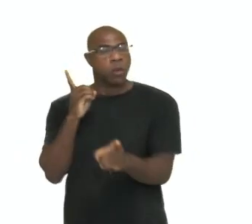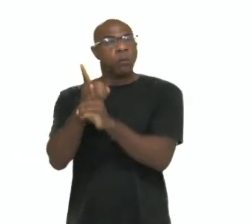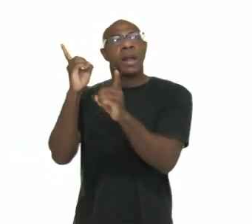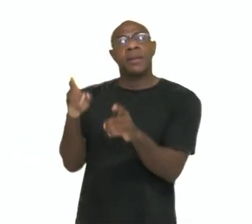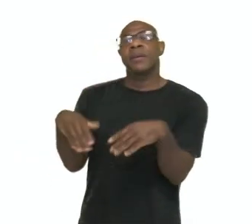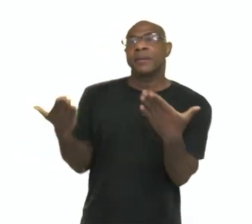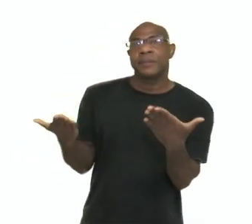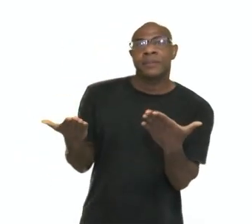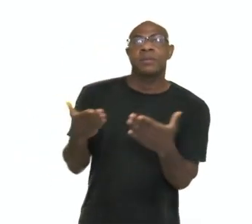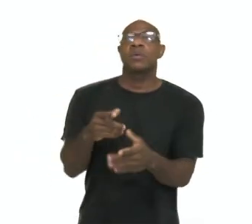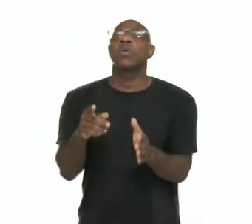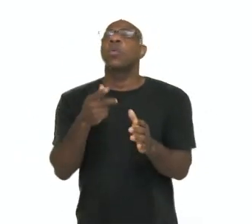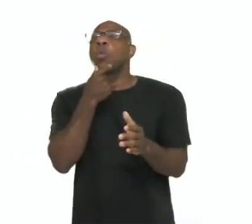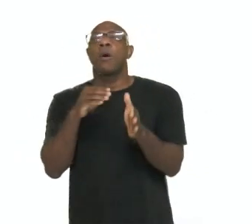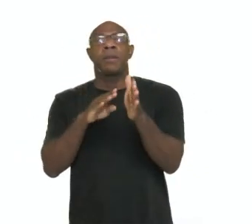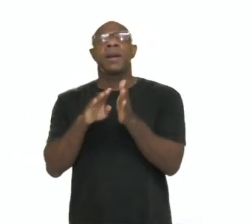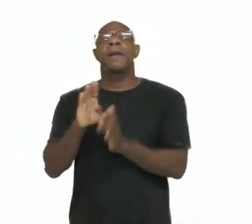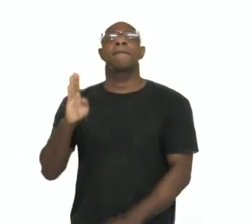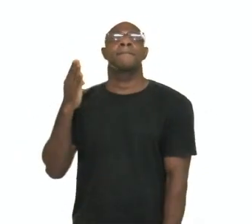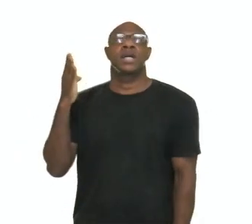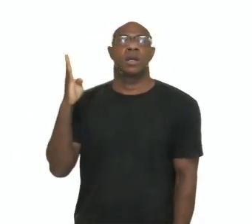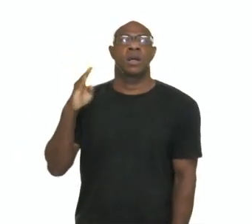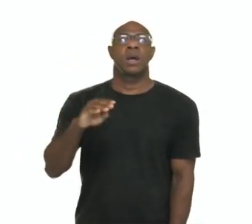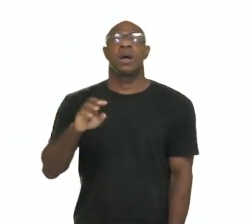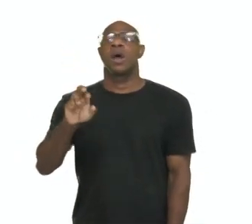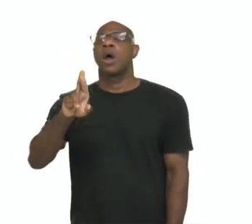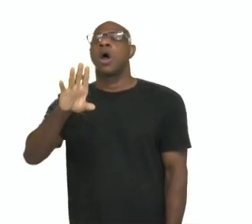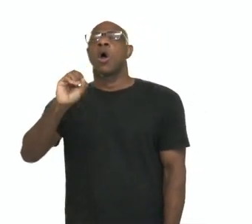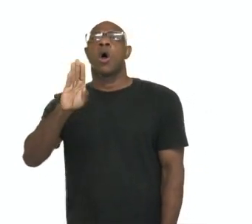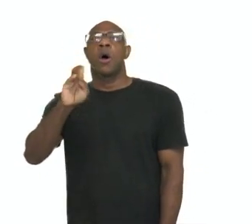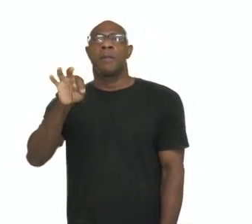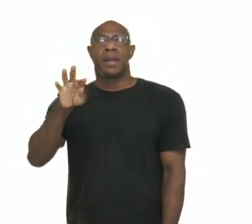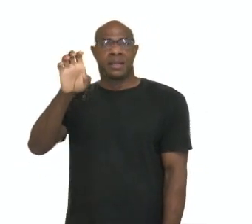descobertas pelo biólogo Robert Hooke em